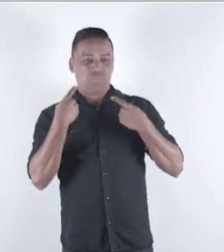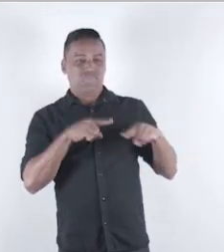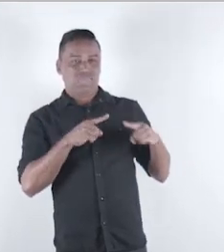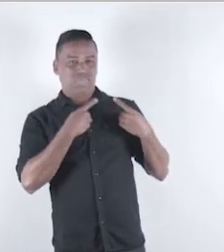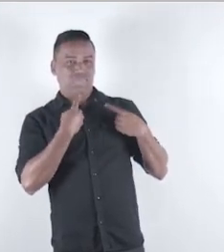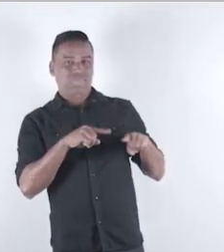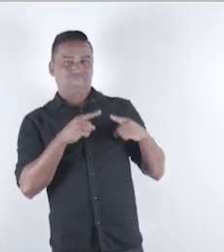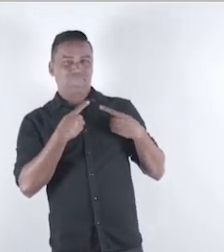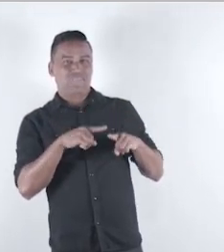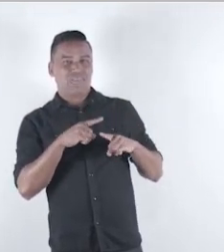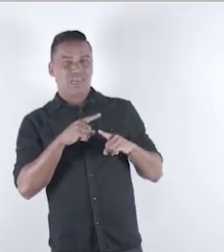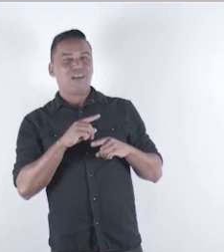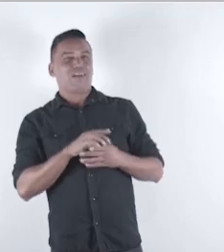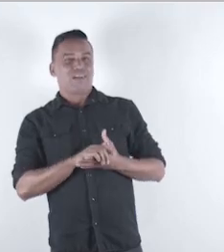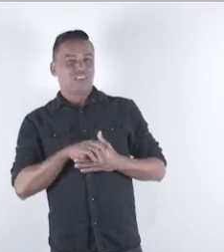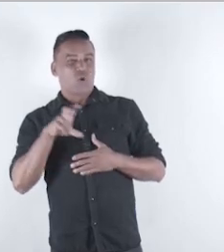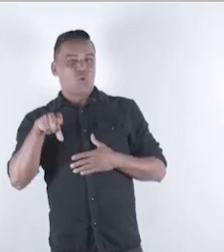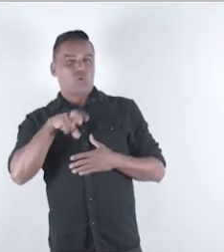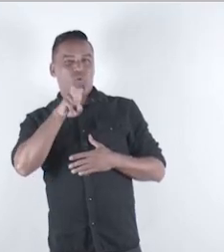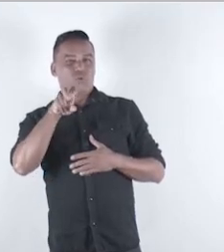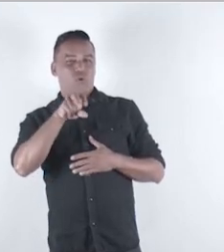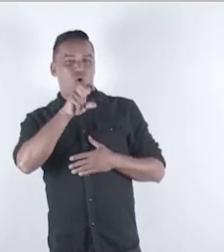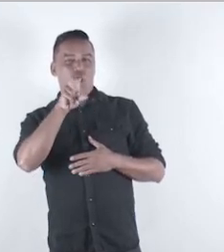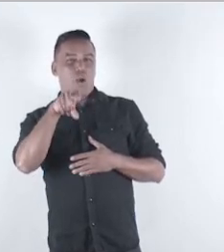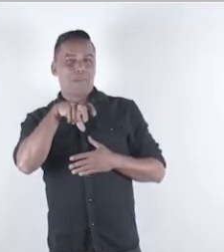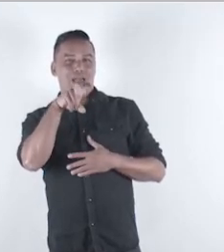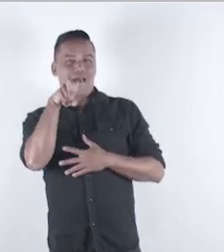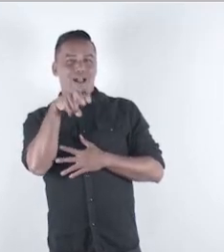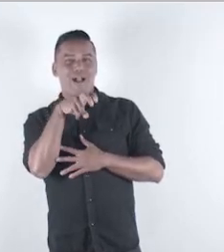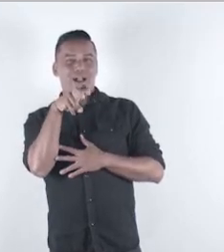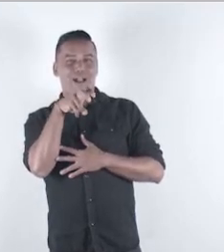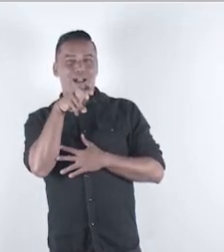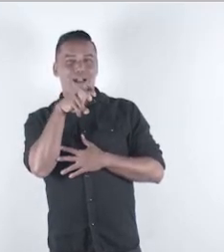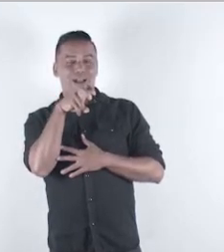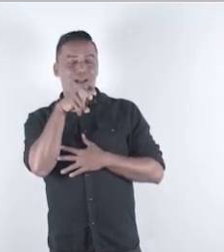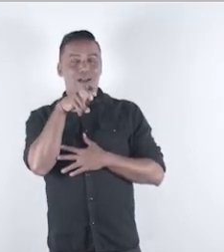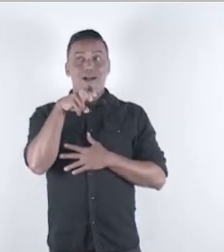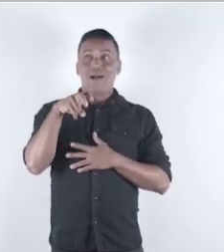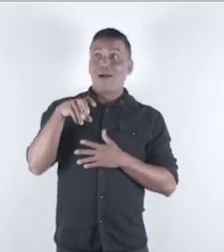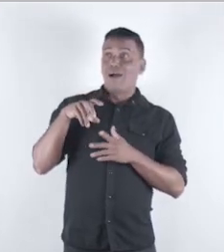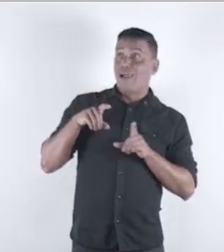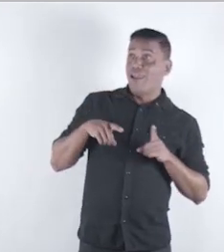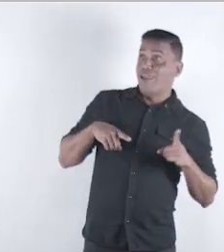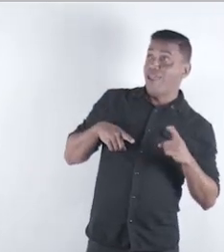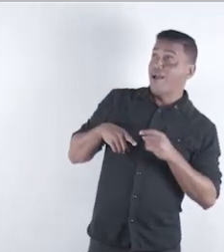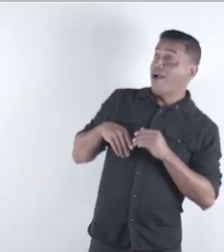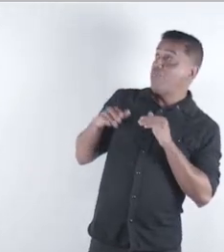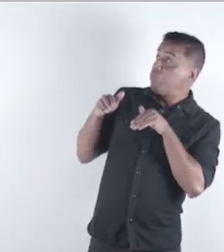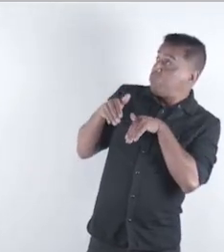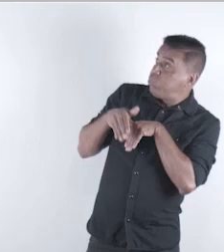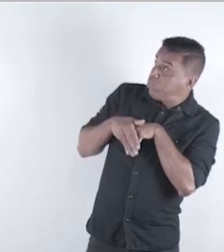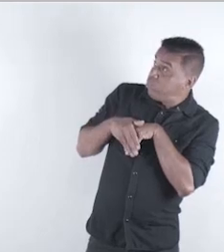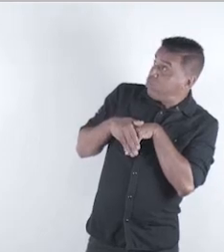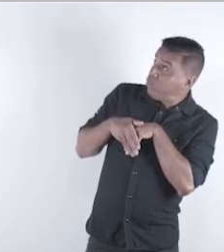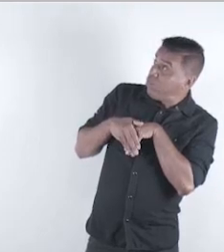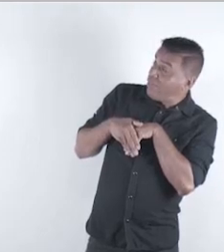é meio misteriosa. A cobra tem essa coisa de encantar a lagarta e a lagarta um pouco submissa e